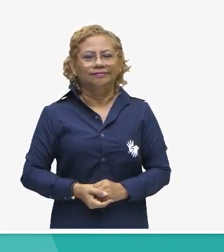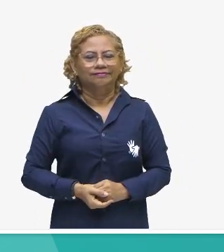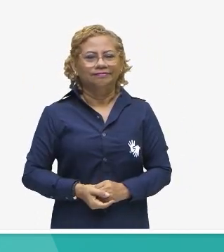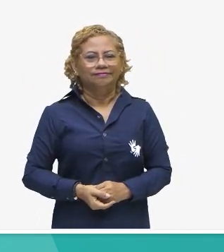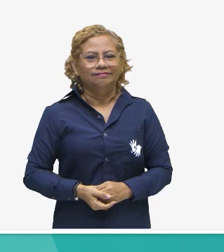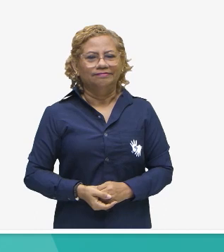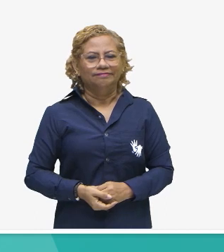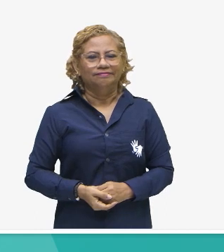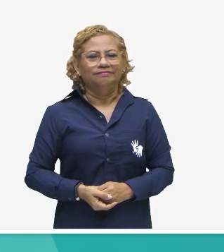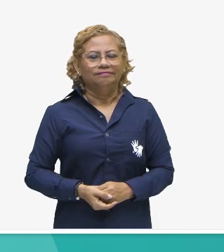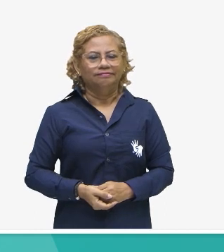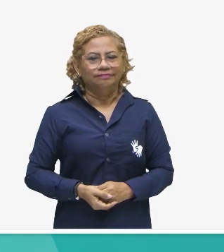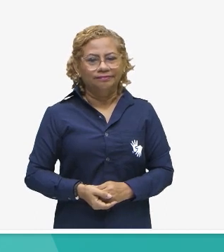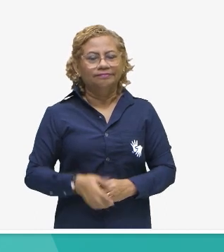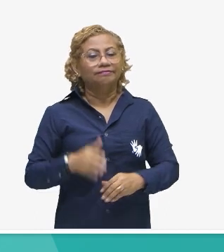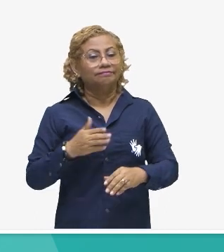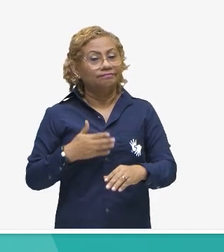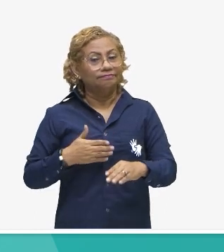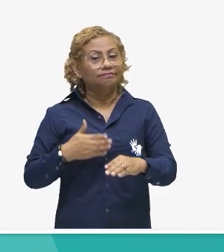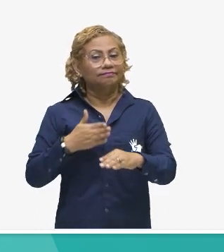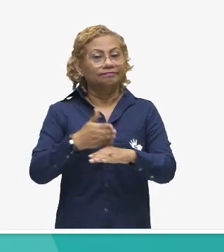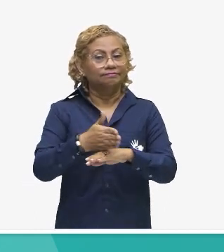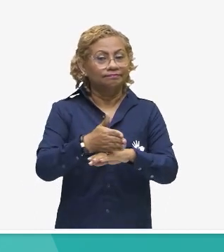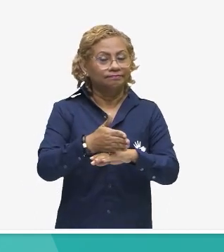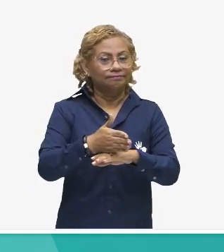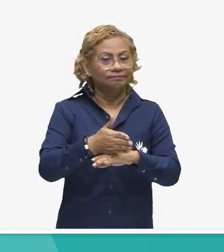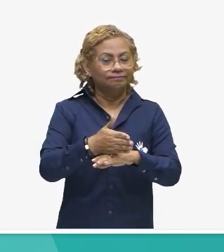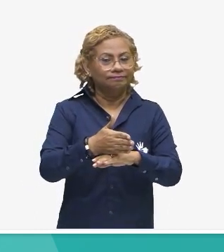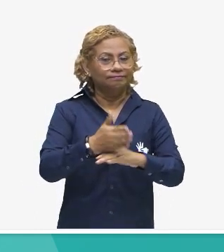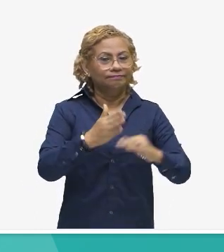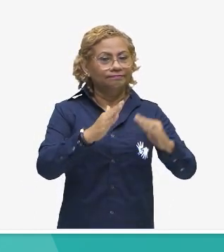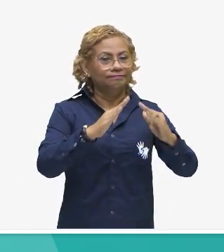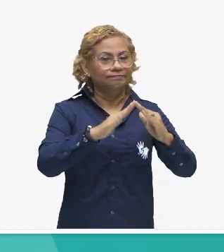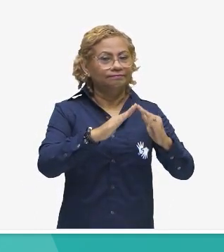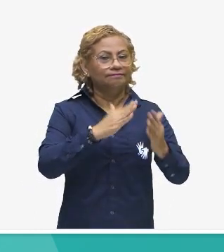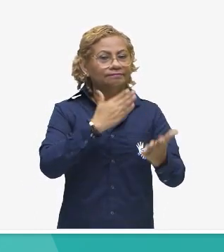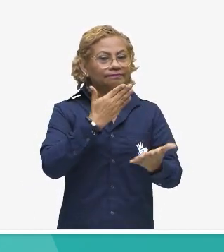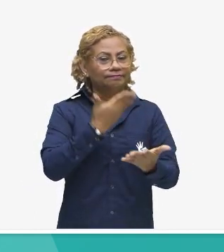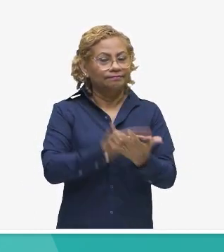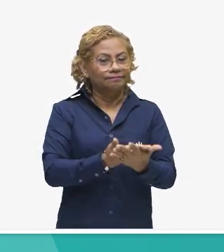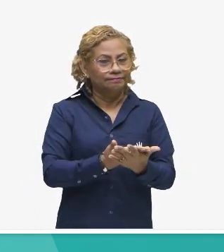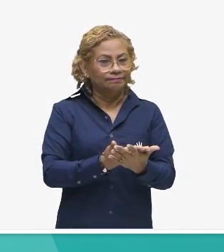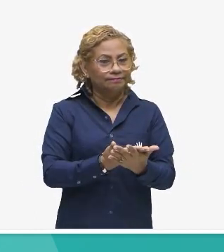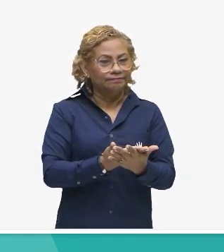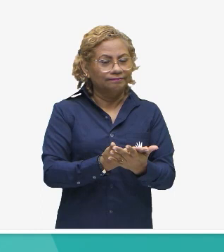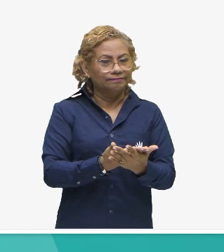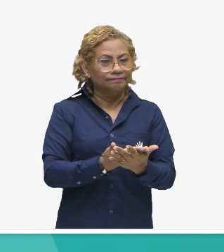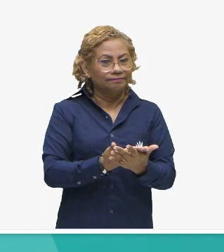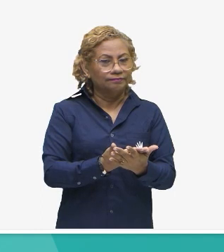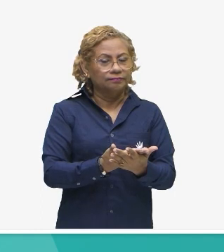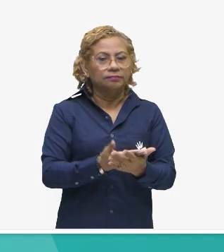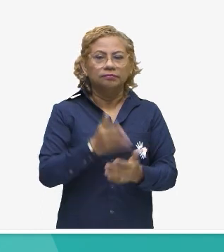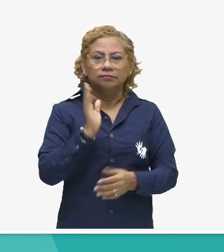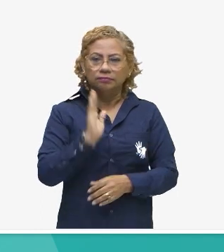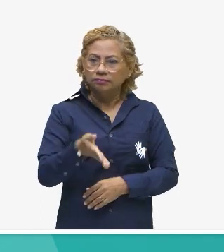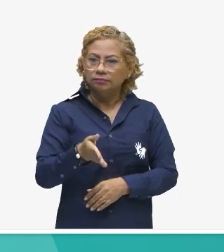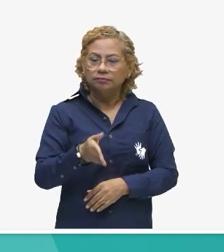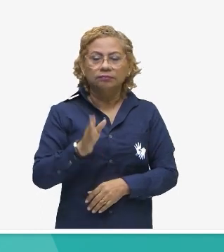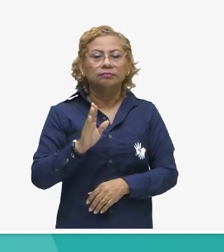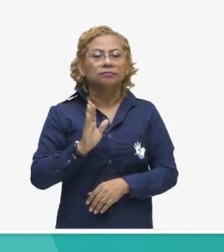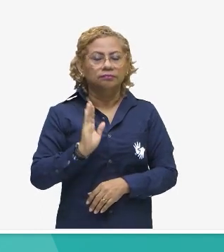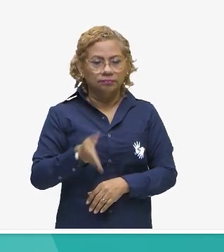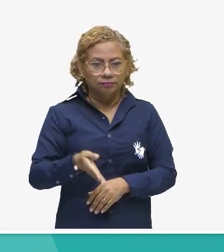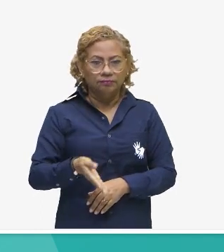bem entrei num pátio, então quando ele está lhe contando, obviamente já aconteceu, né? Quando eu